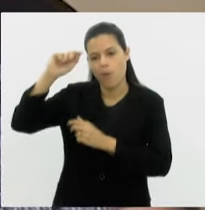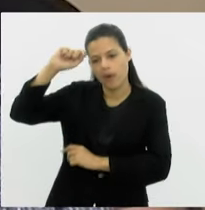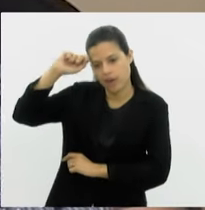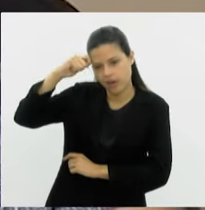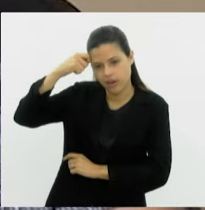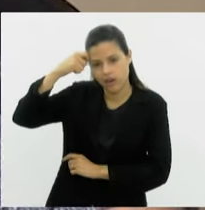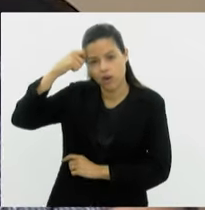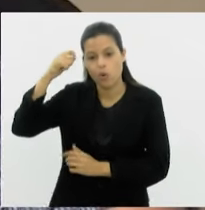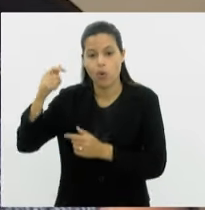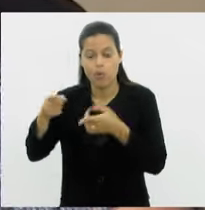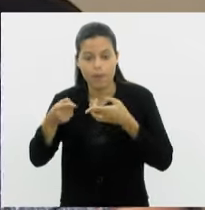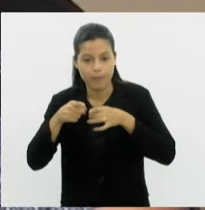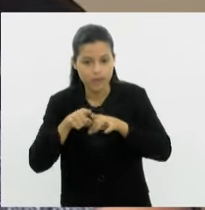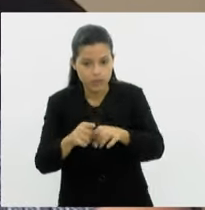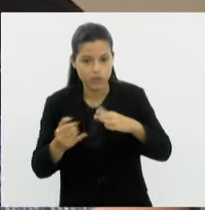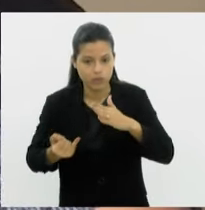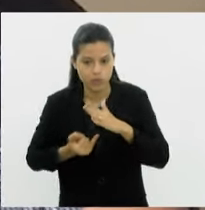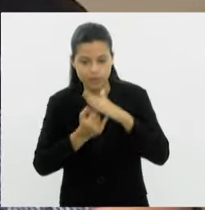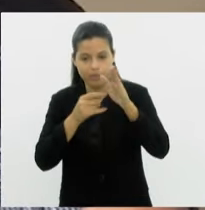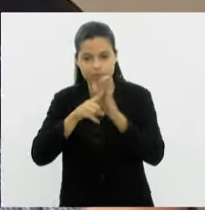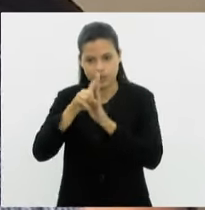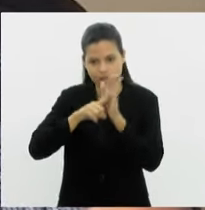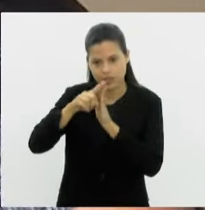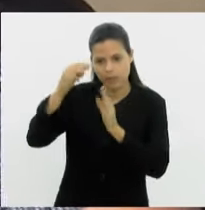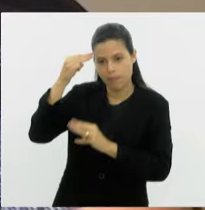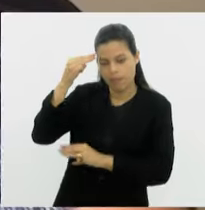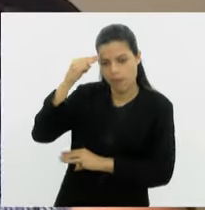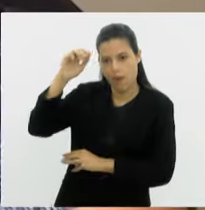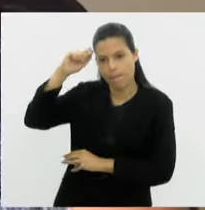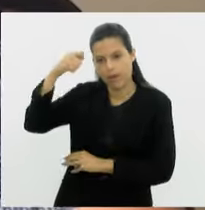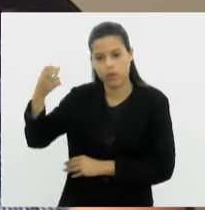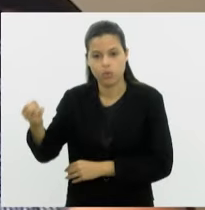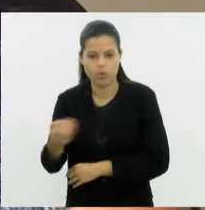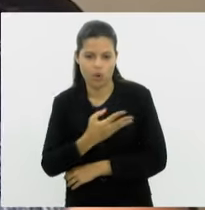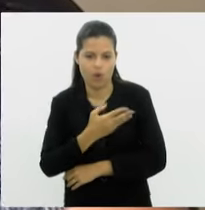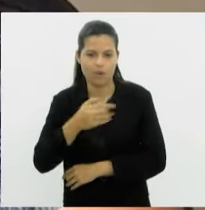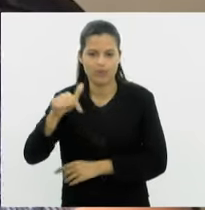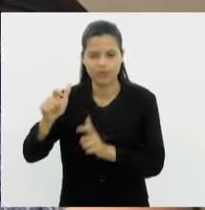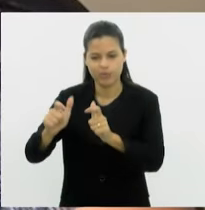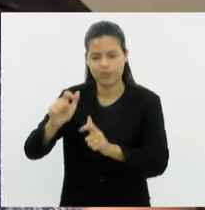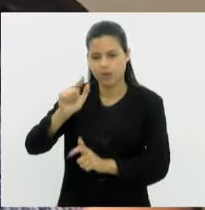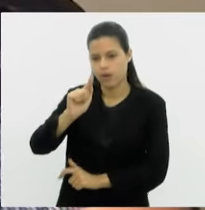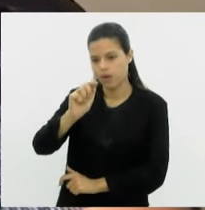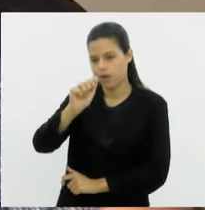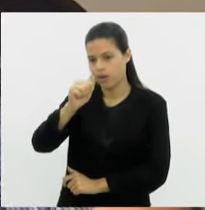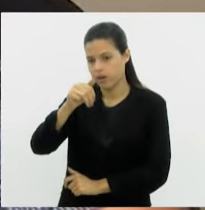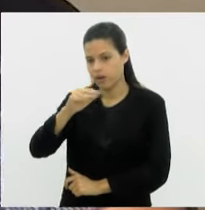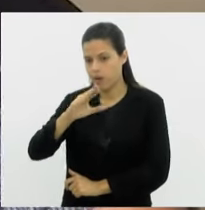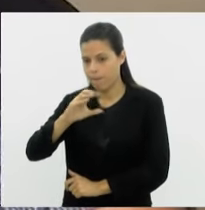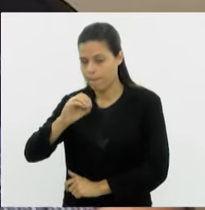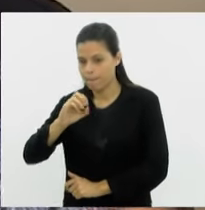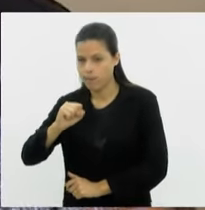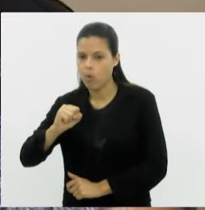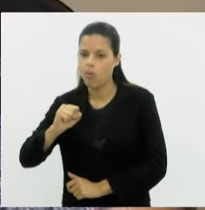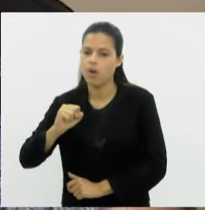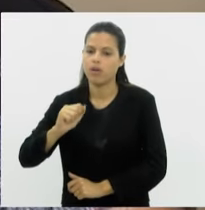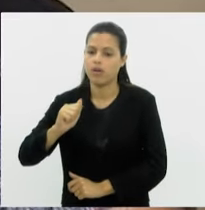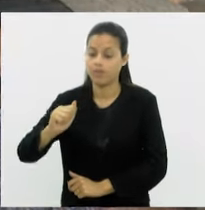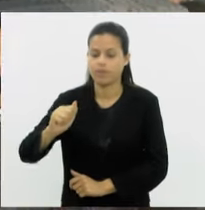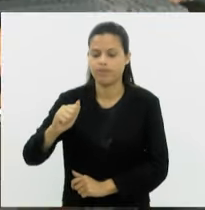com o Instituto de Pesquisa e Memória Pretos Novos, que fica na Gamboa. Eu espero todos vocês!